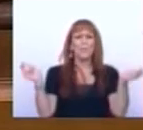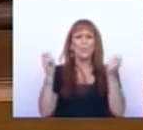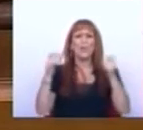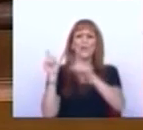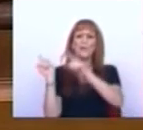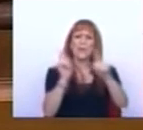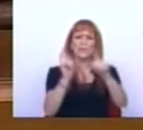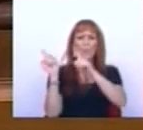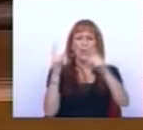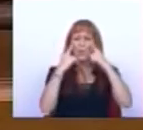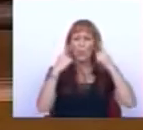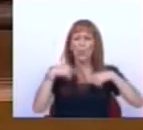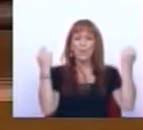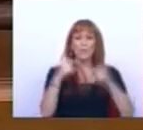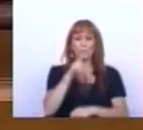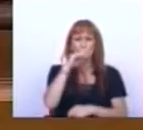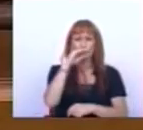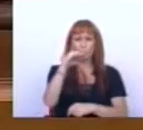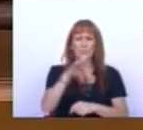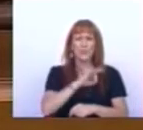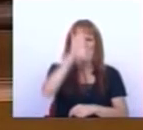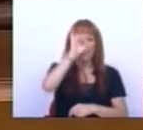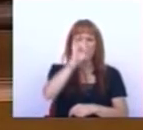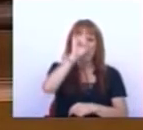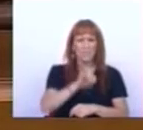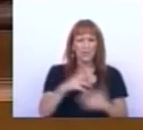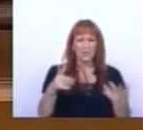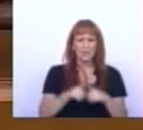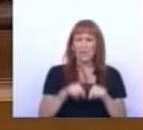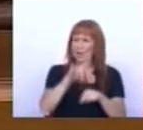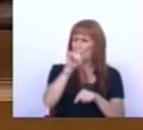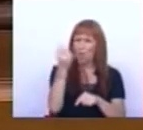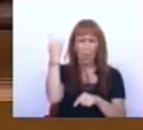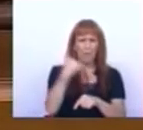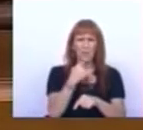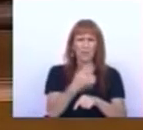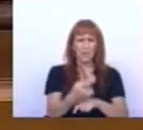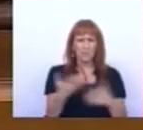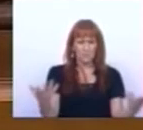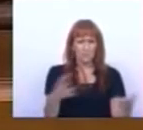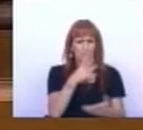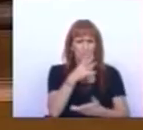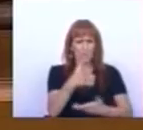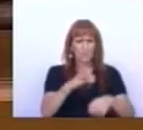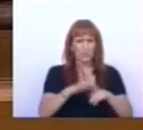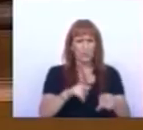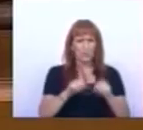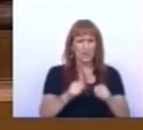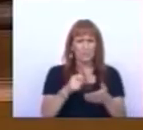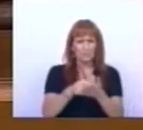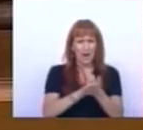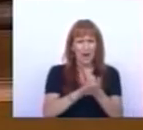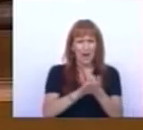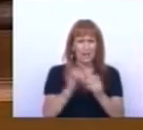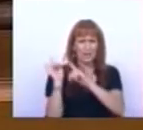do transporte público. O silêncio do Sr. Primeiro-Ministro à questão ontem aqui lhe coloquei sobre a